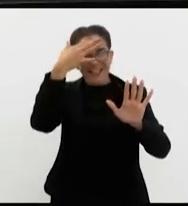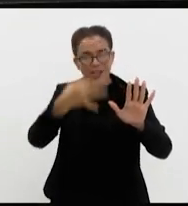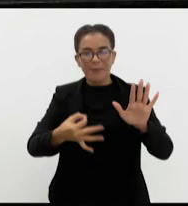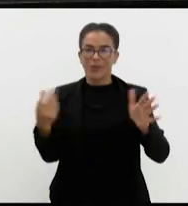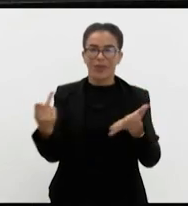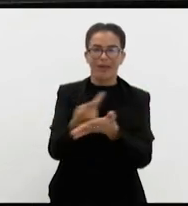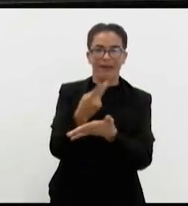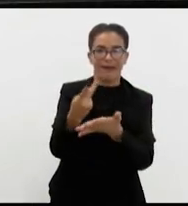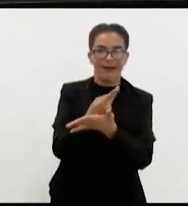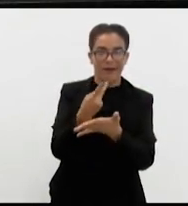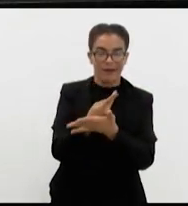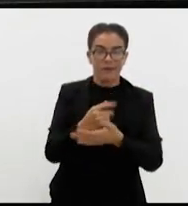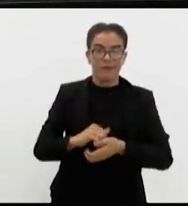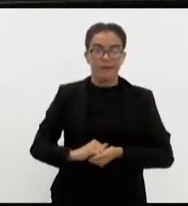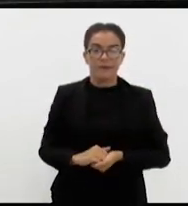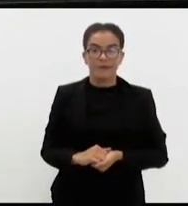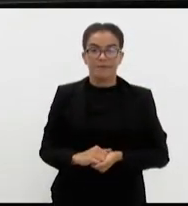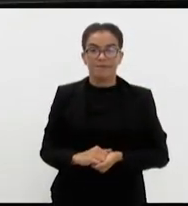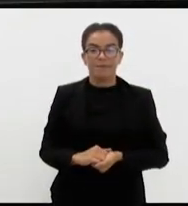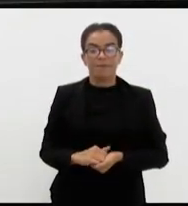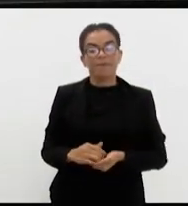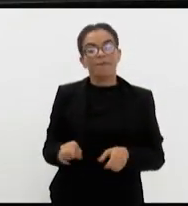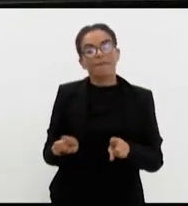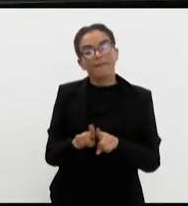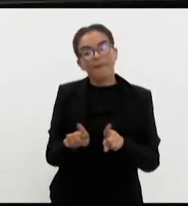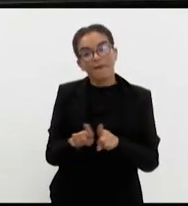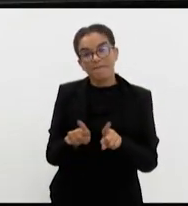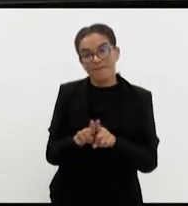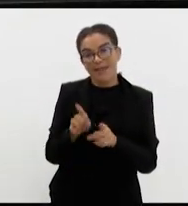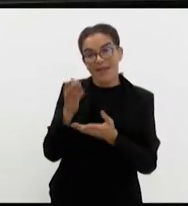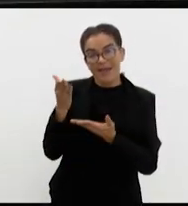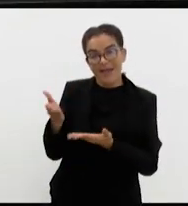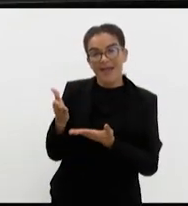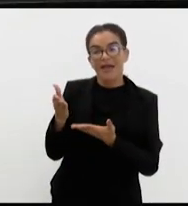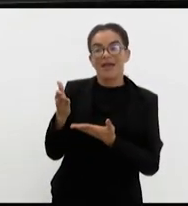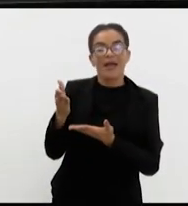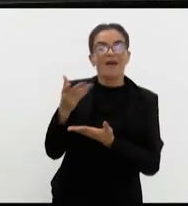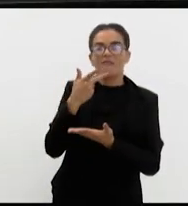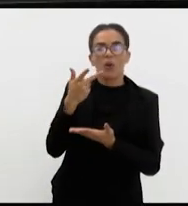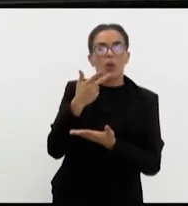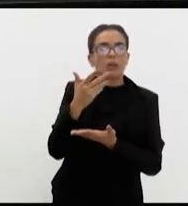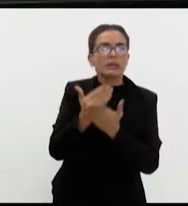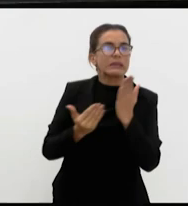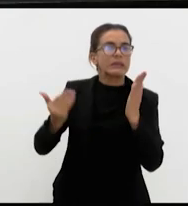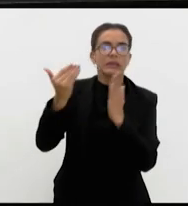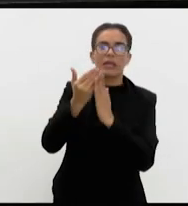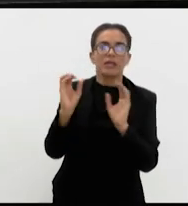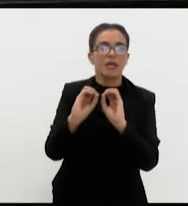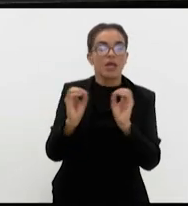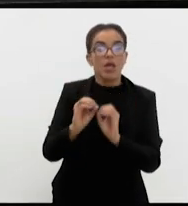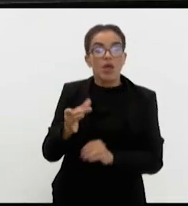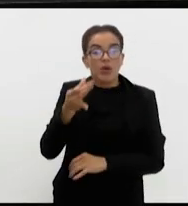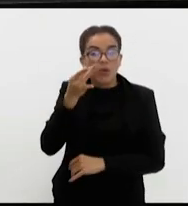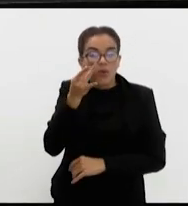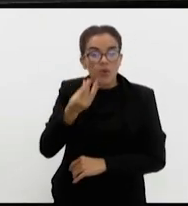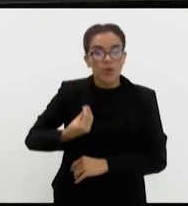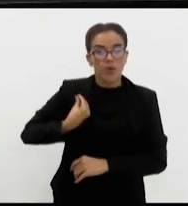polêmicas e eu quero deixar muito claro que a d Renata Mansur não falou nada demais eu estava